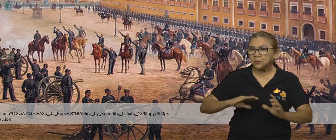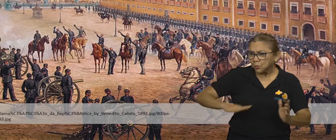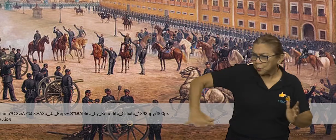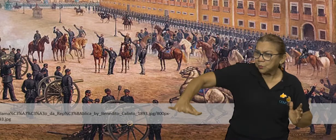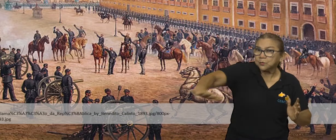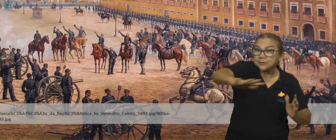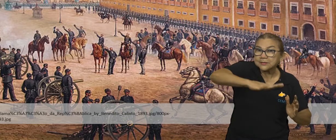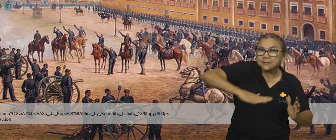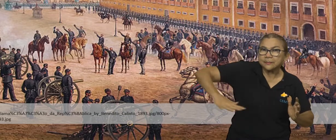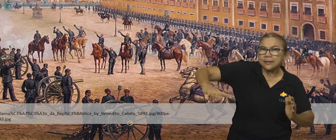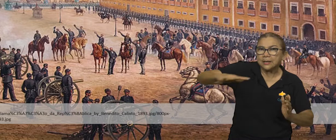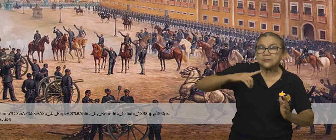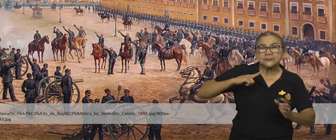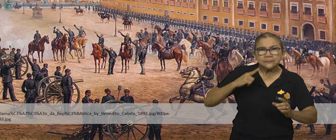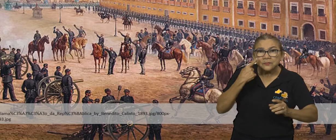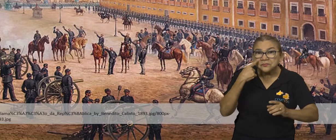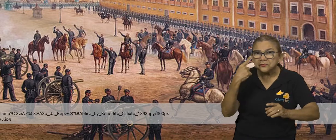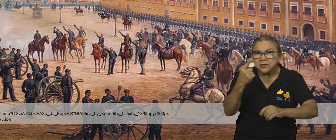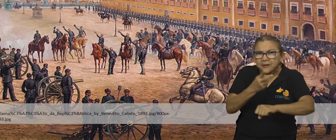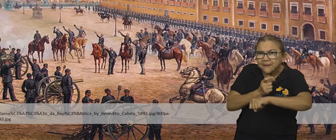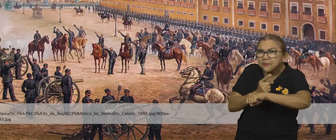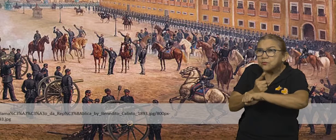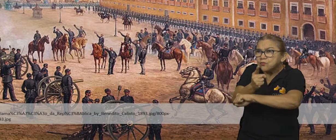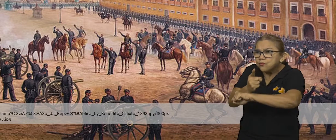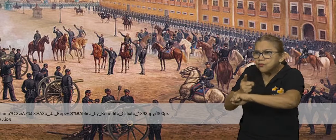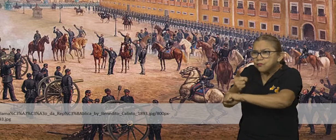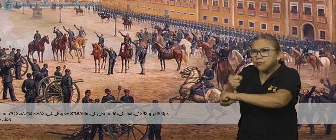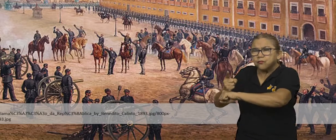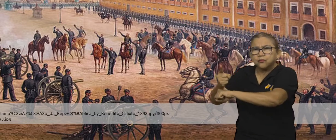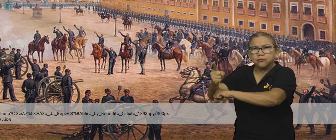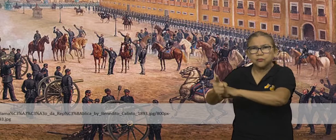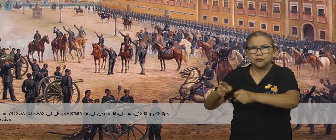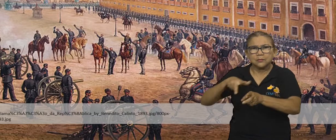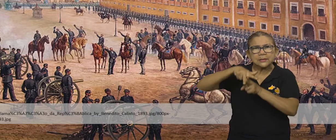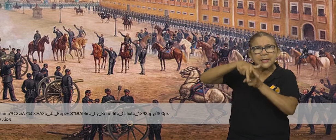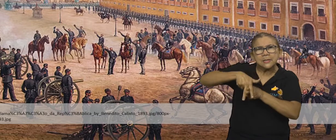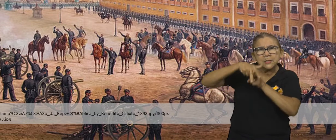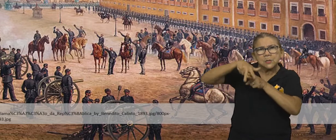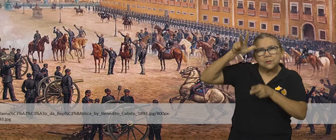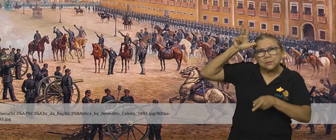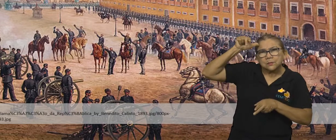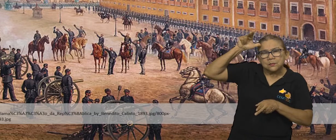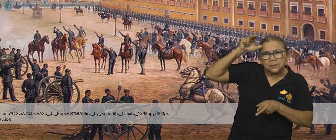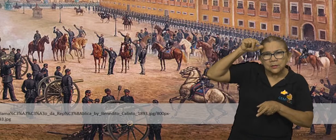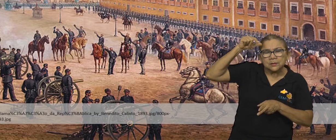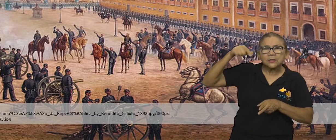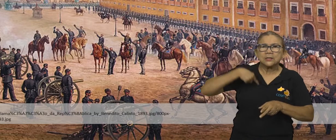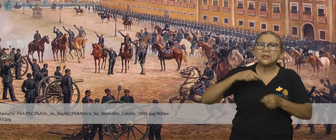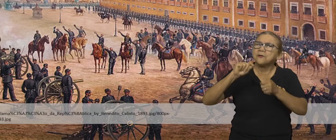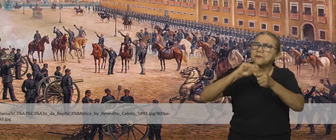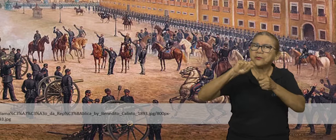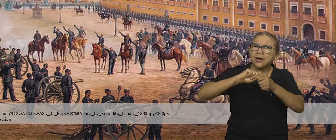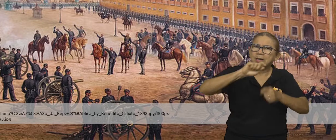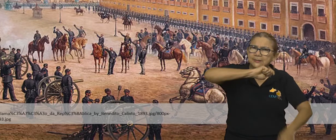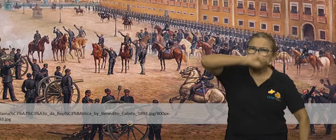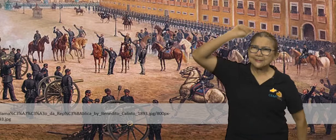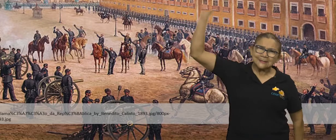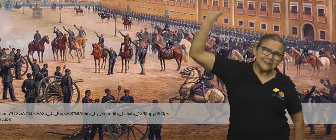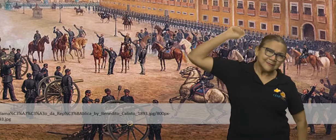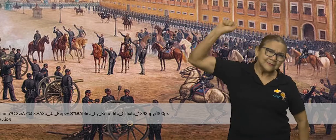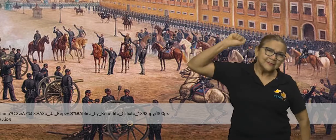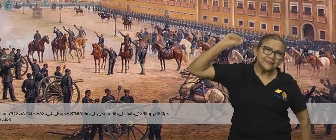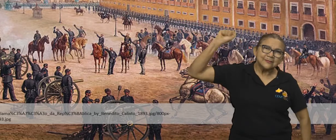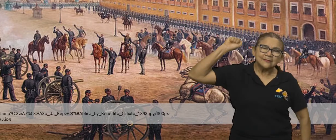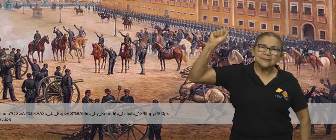ocupado também por canhões e cavalaria. No centro, nós vemos a figura de alguns indivíduos que fazem um gesto vitorioso, com os